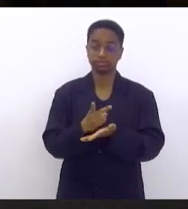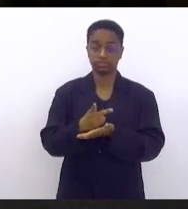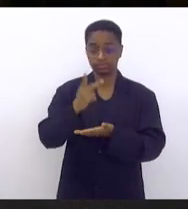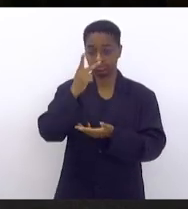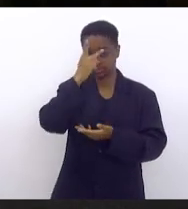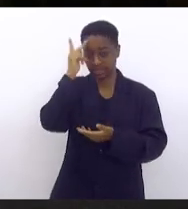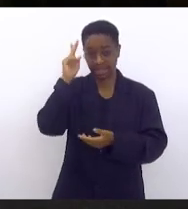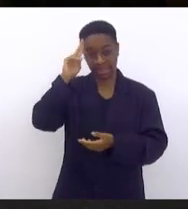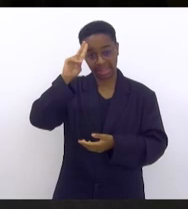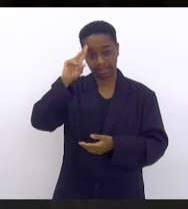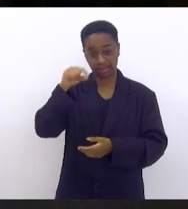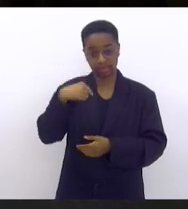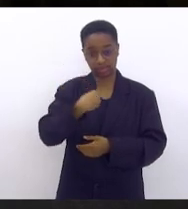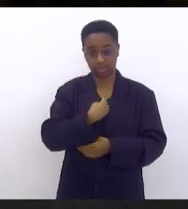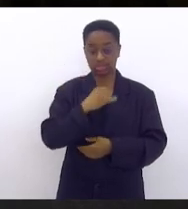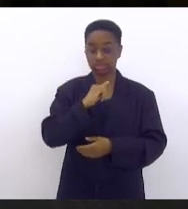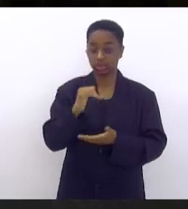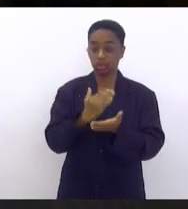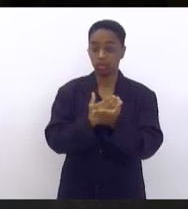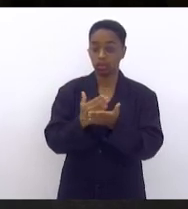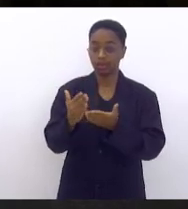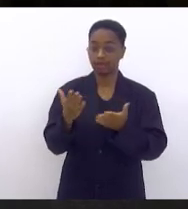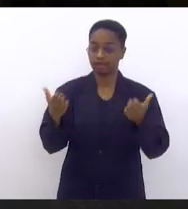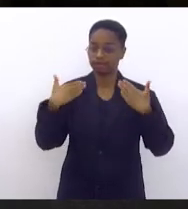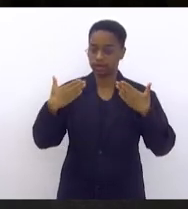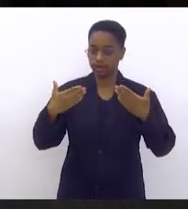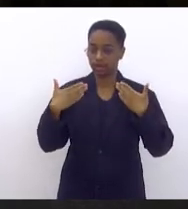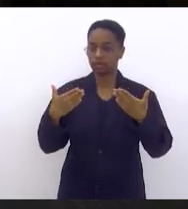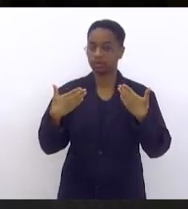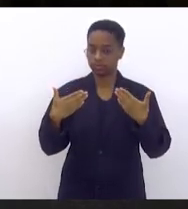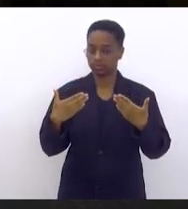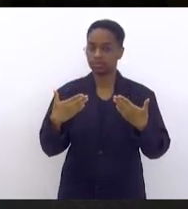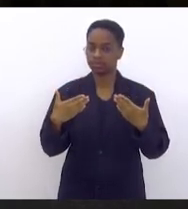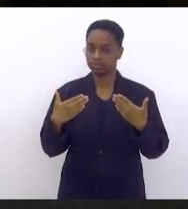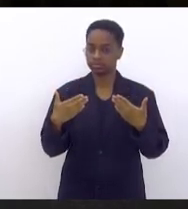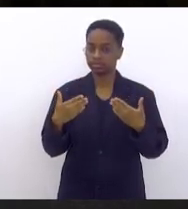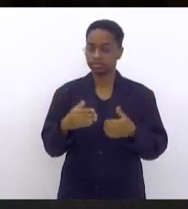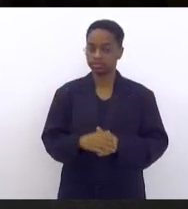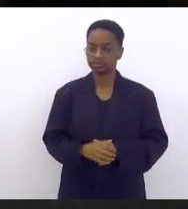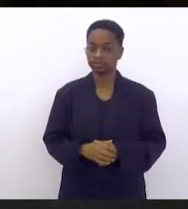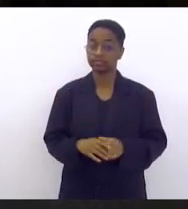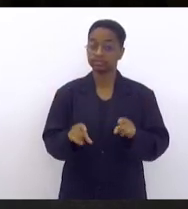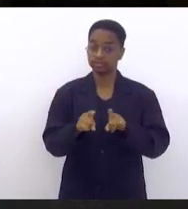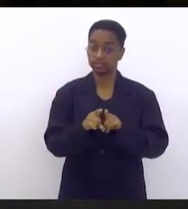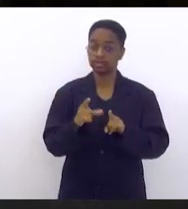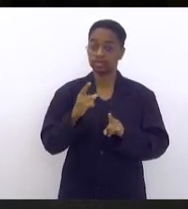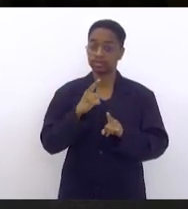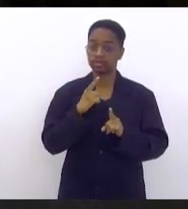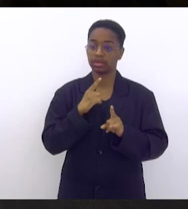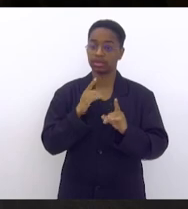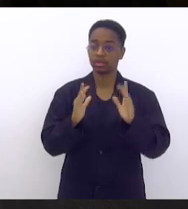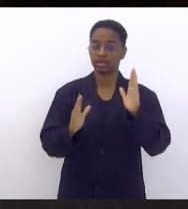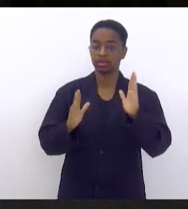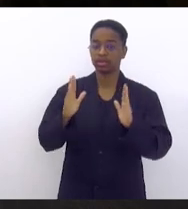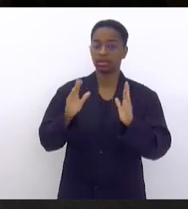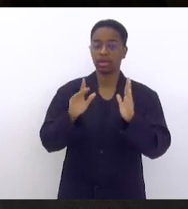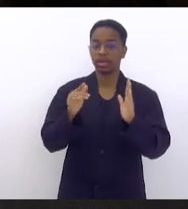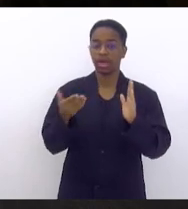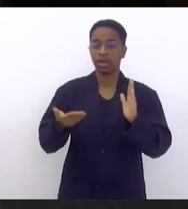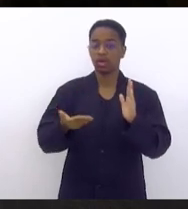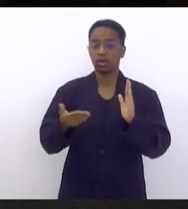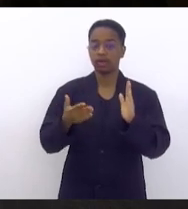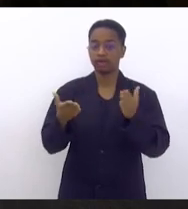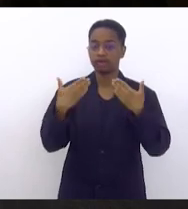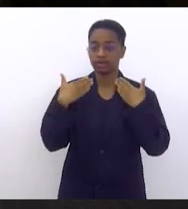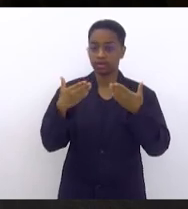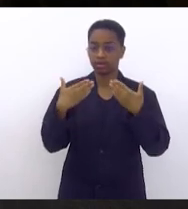verão. Quando chega o verão, lembrou bastante da gente. Inclusive tem previsão agora, né, Mário? No próximo verão,